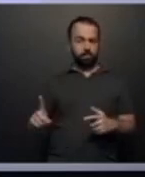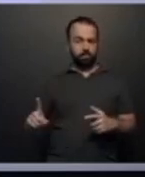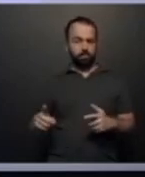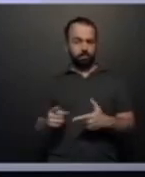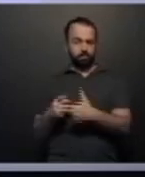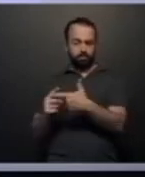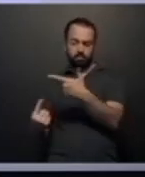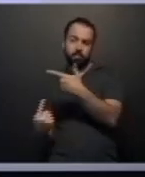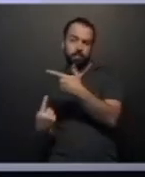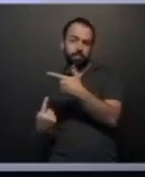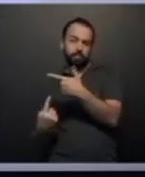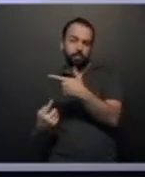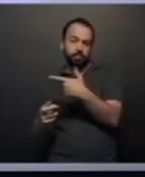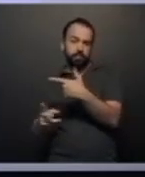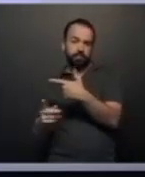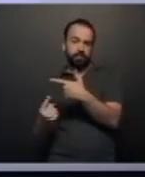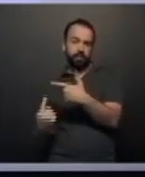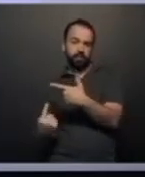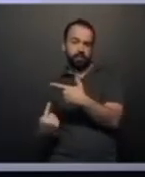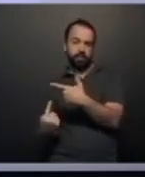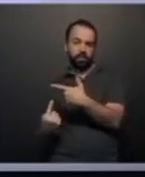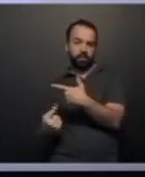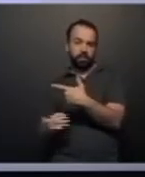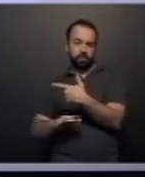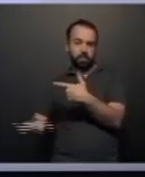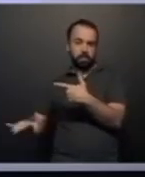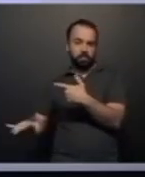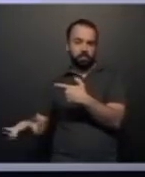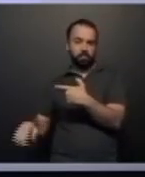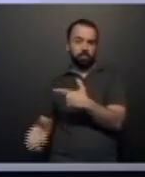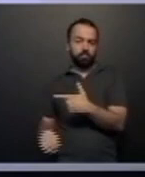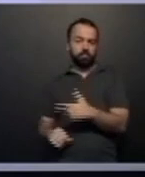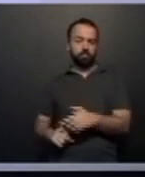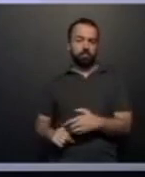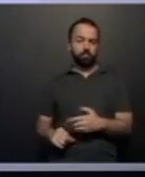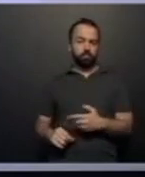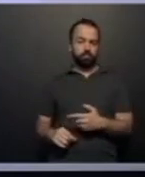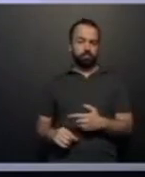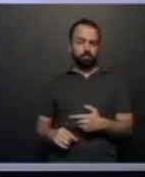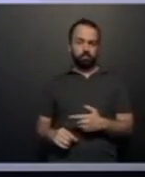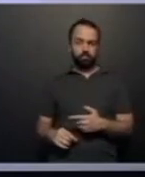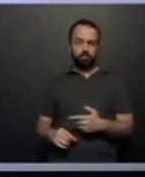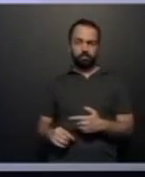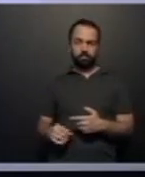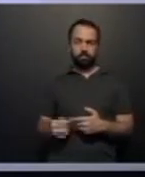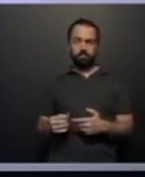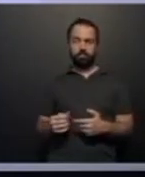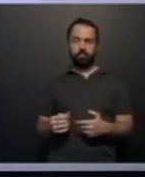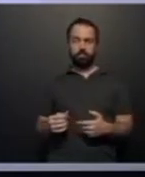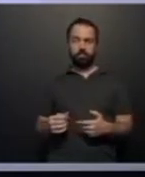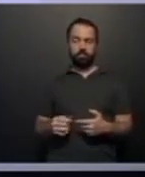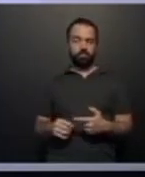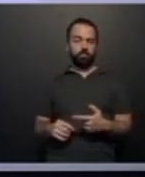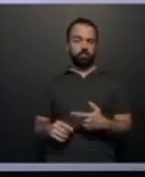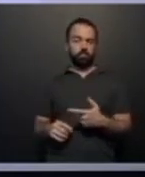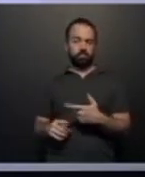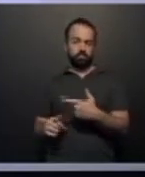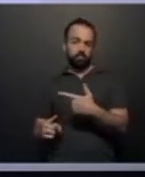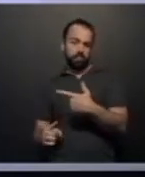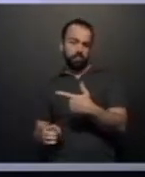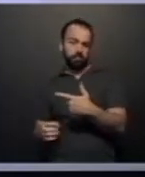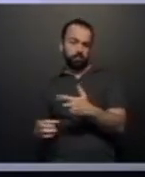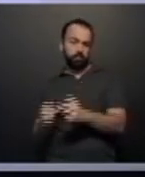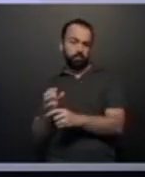dá 1, o resultado é 1, eu paro por aqui. O número binário vai ser de trás